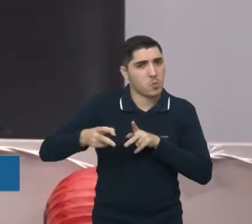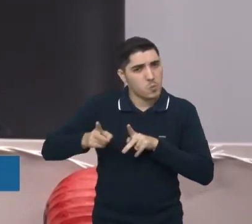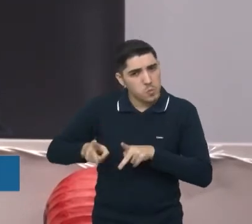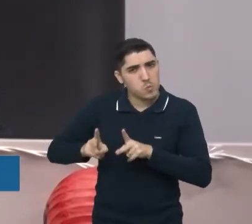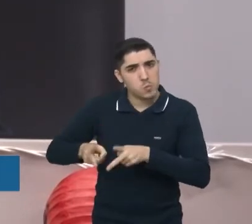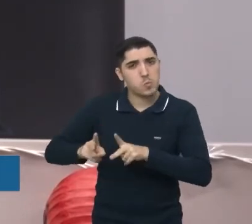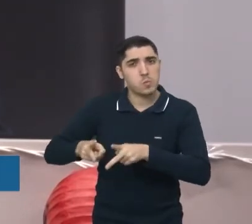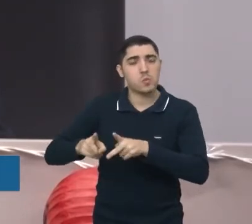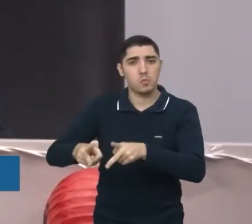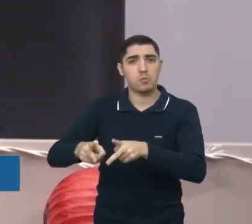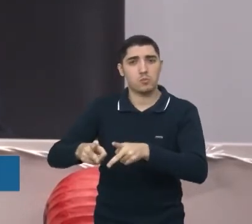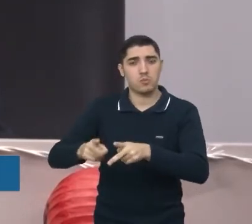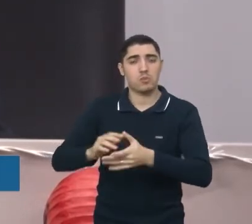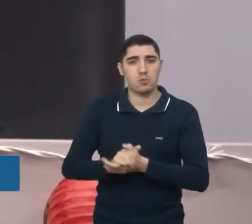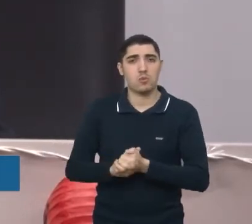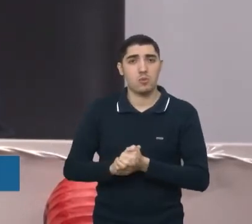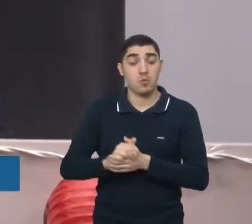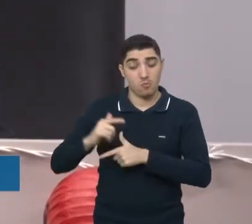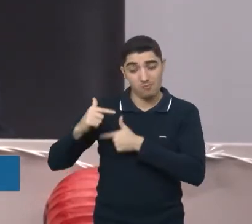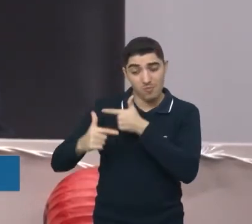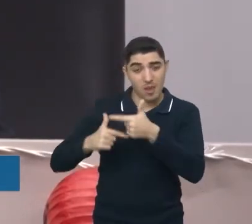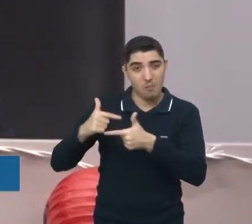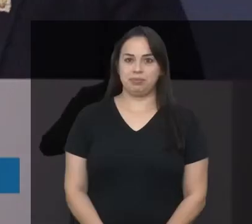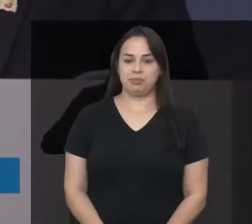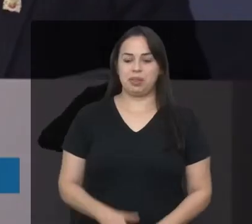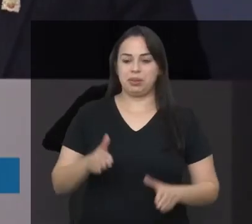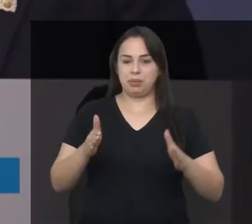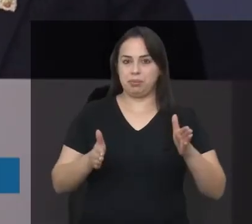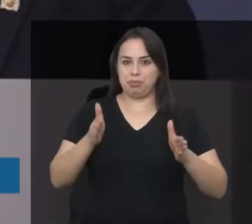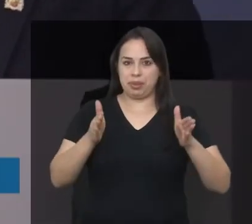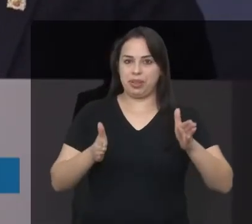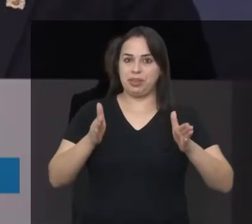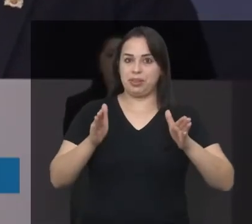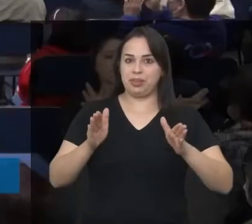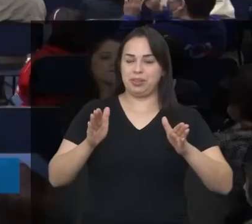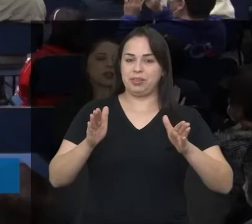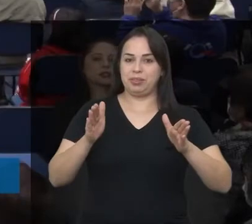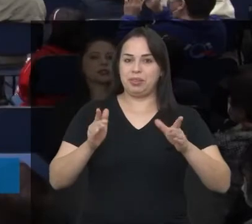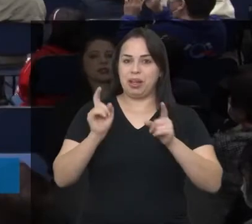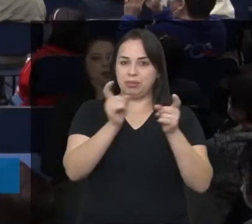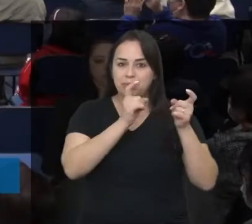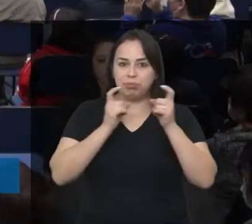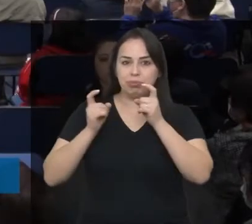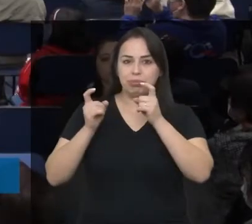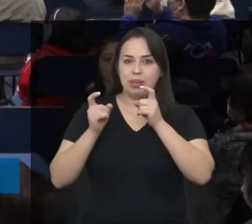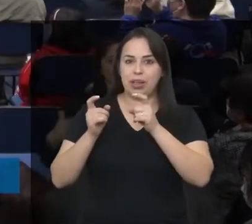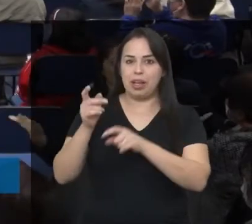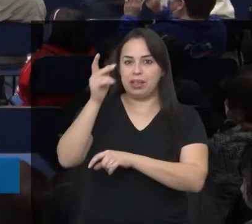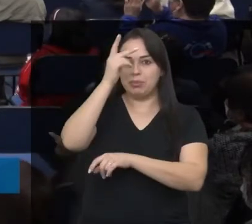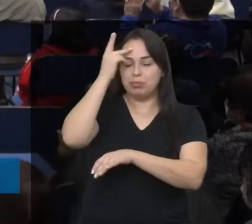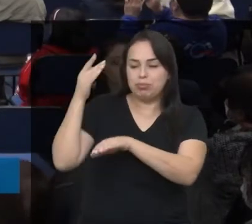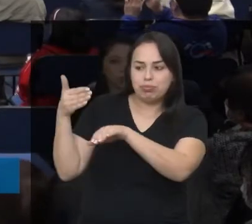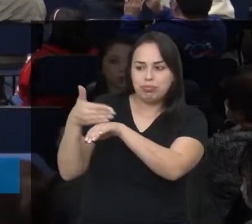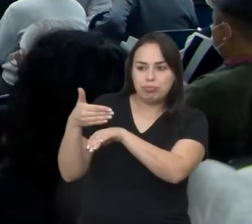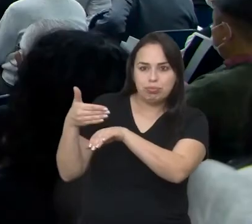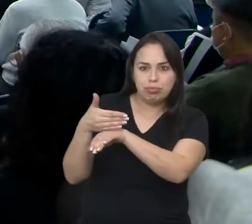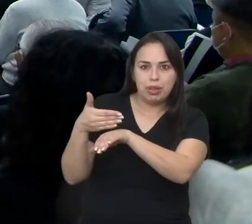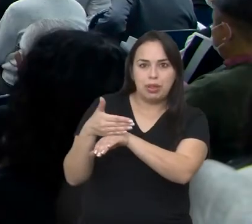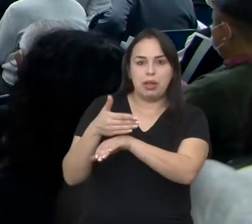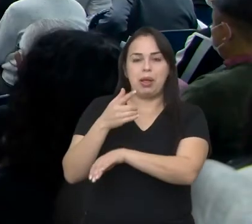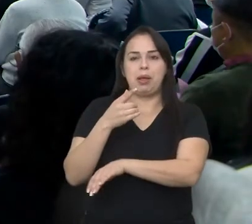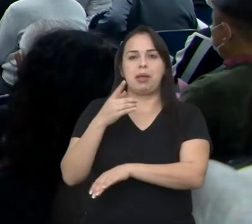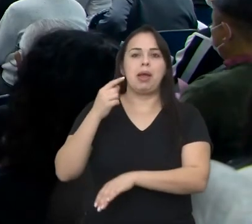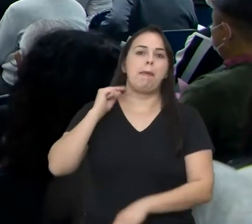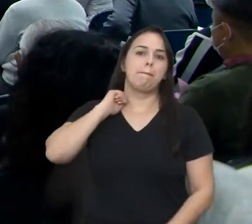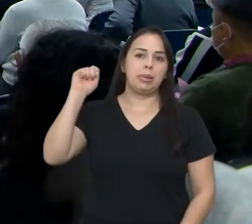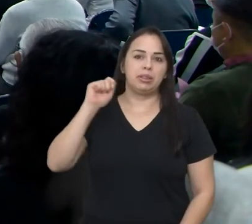com o trabalho da nossa cidade. Durante a solenidade, os primeiros imigrantes a chegarem ao município, em abril